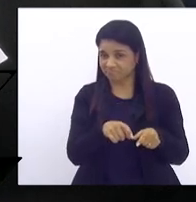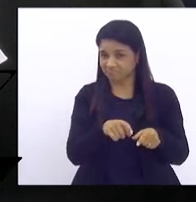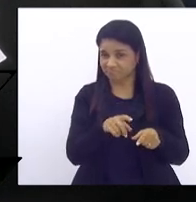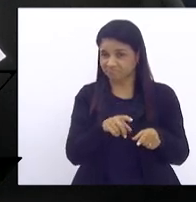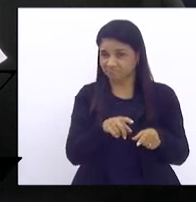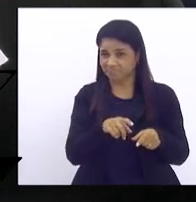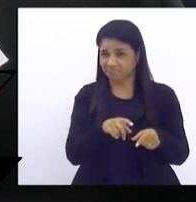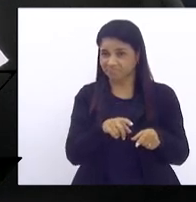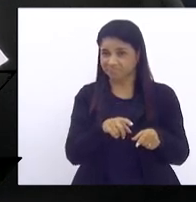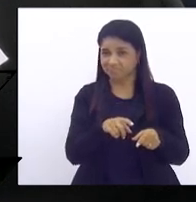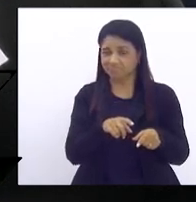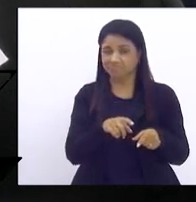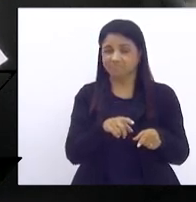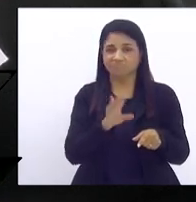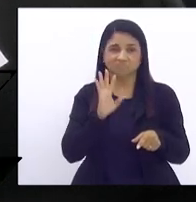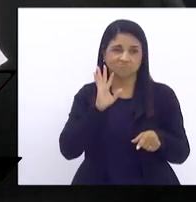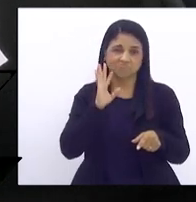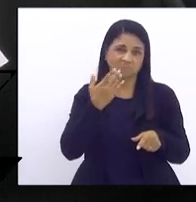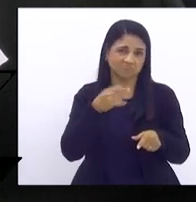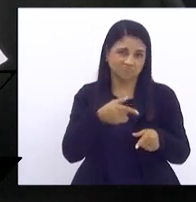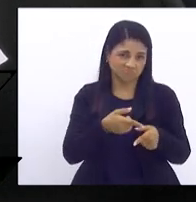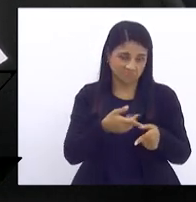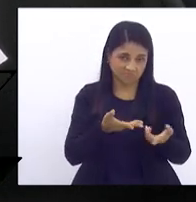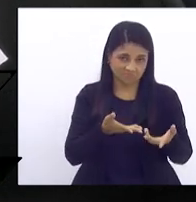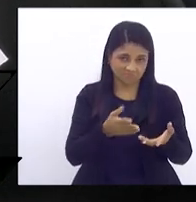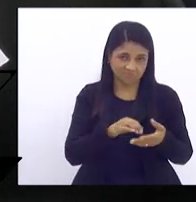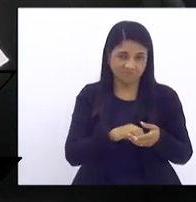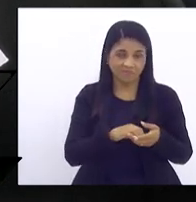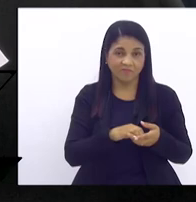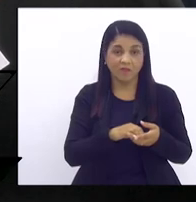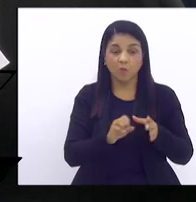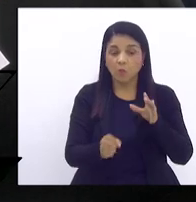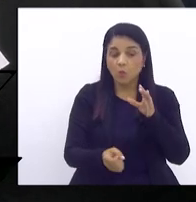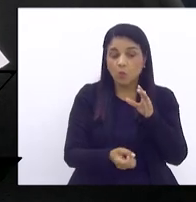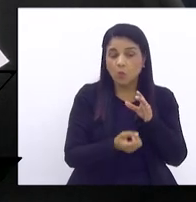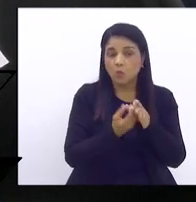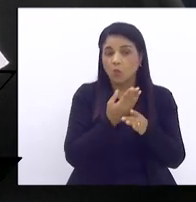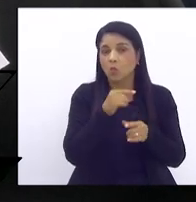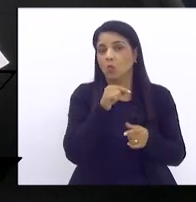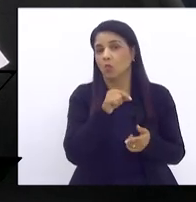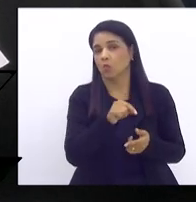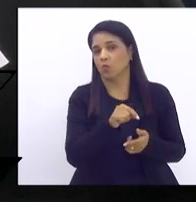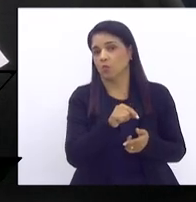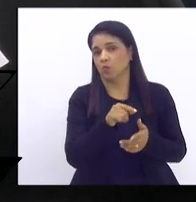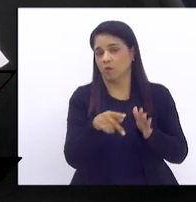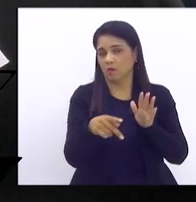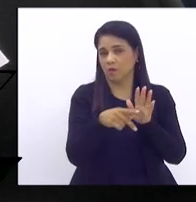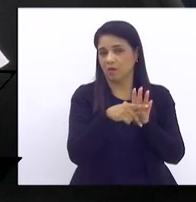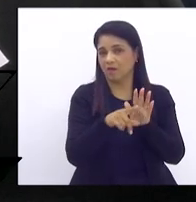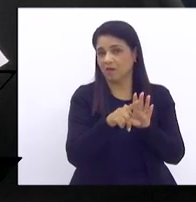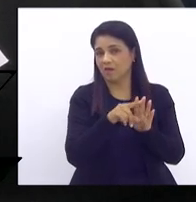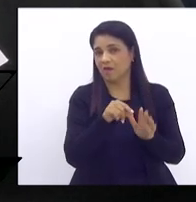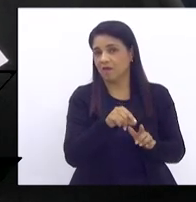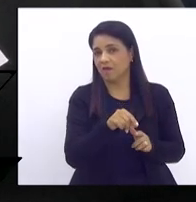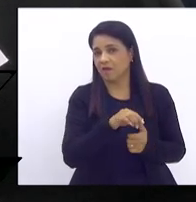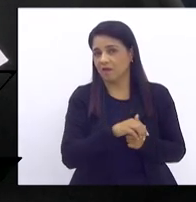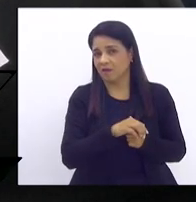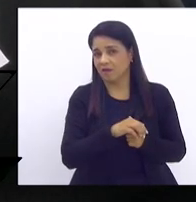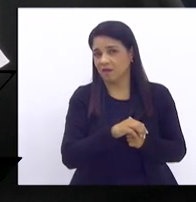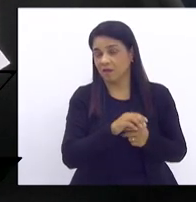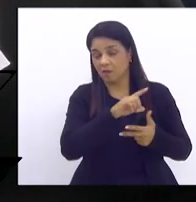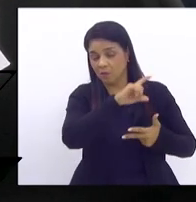superada que fosse essa questão, a origem deveria ser do